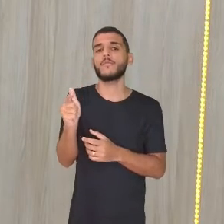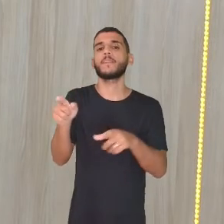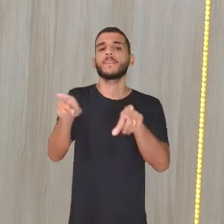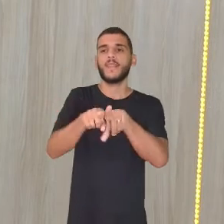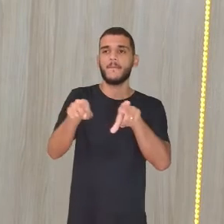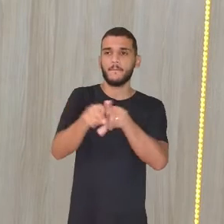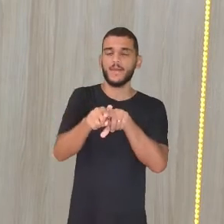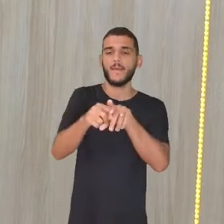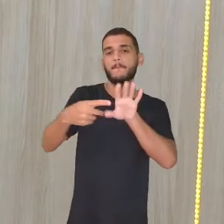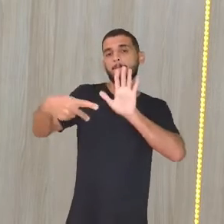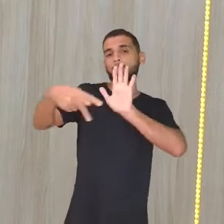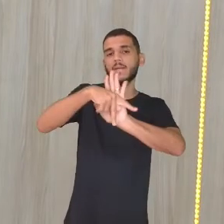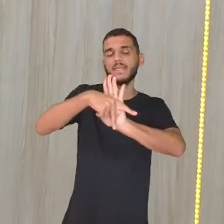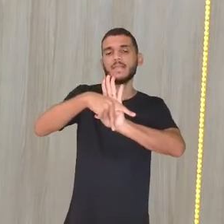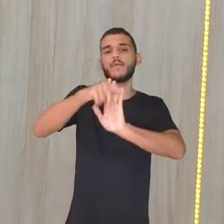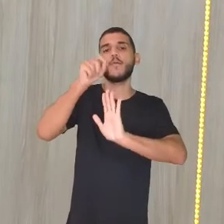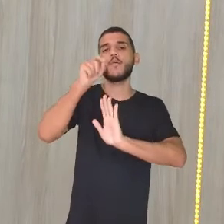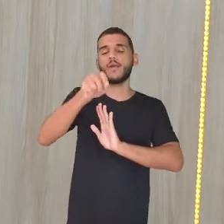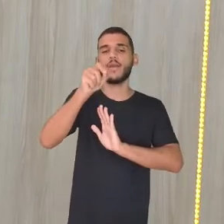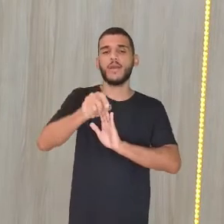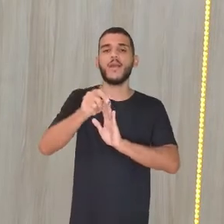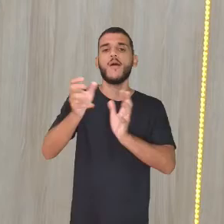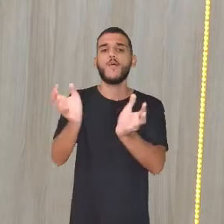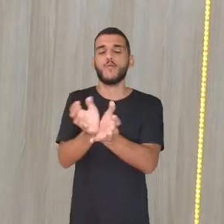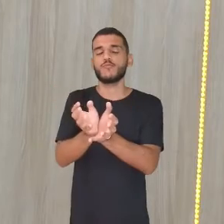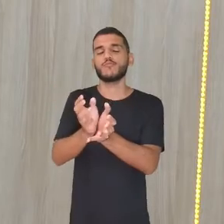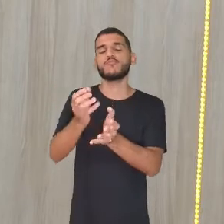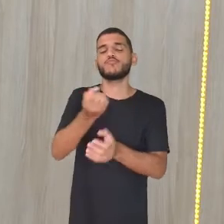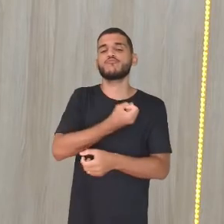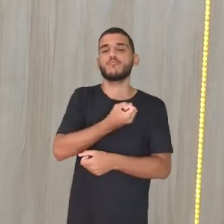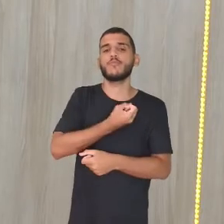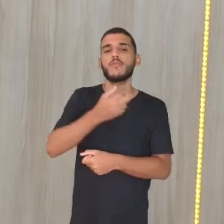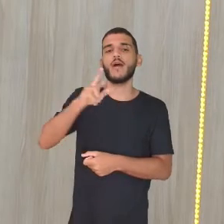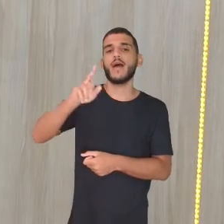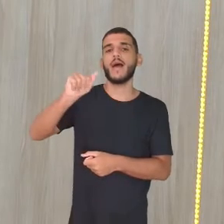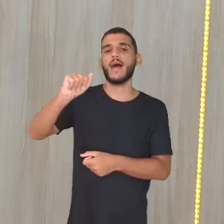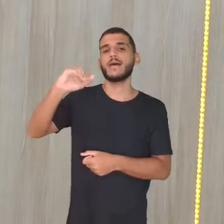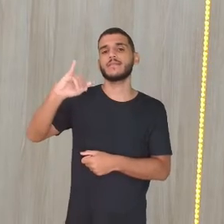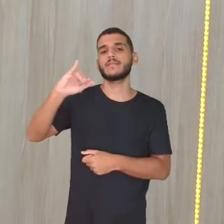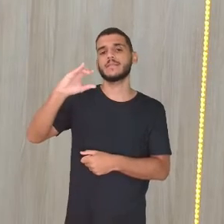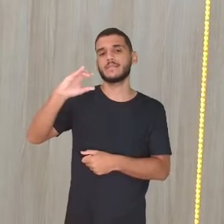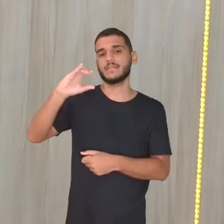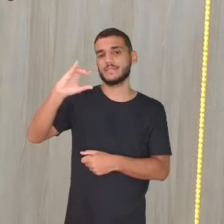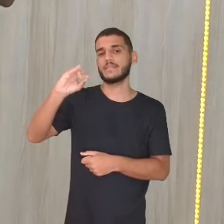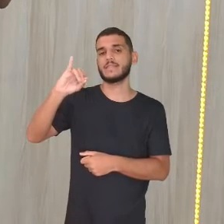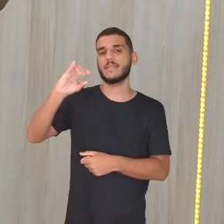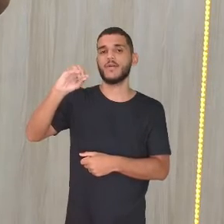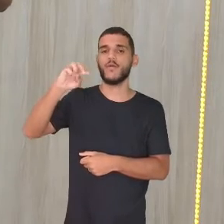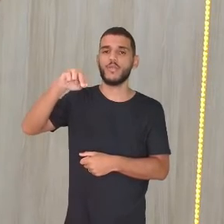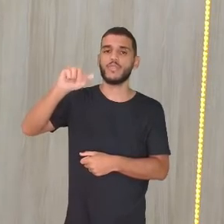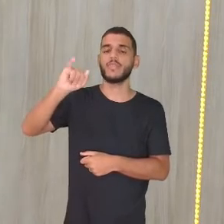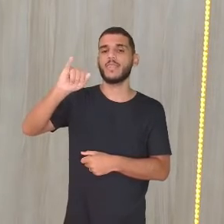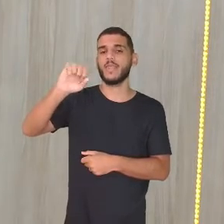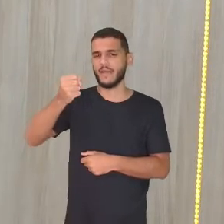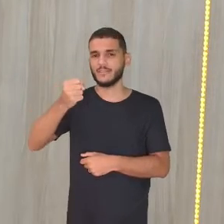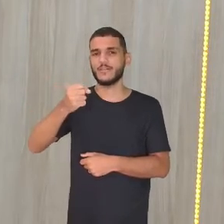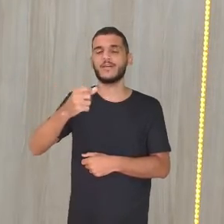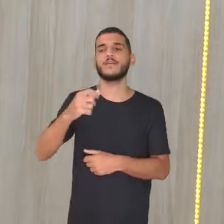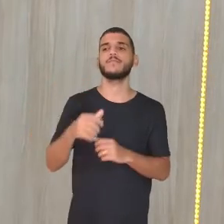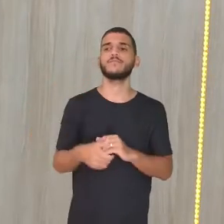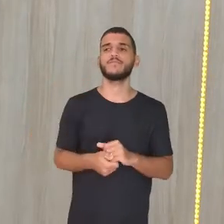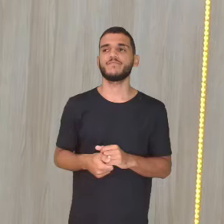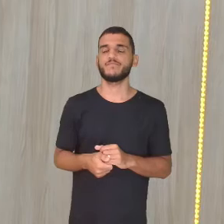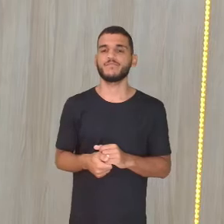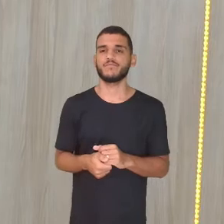ele pertence aí ao conjunto dos números racionais. Então, são todos aí subconjuntos, beleza? Eu